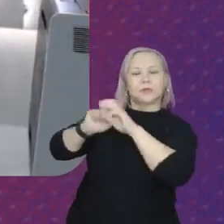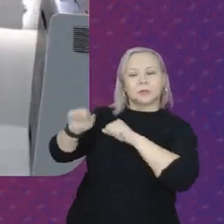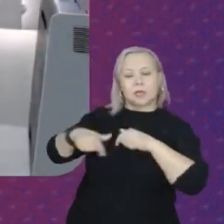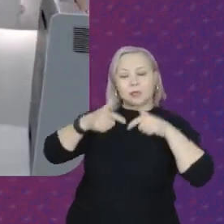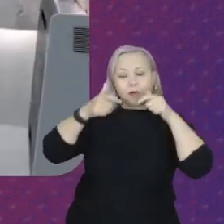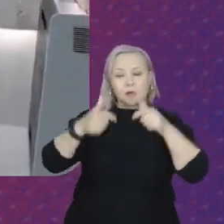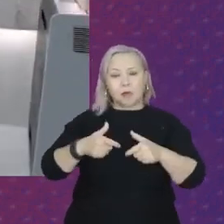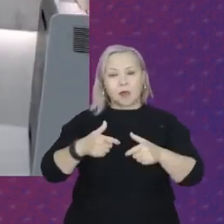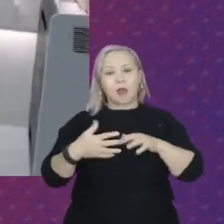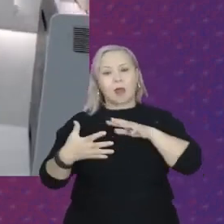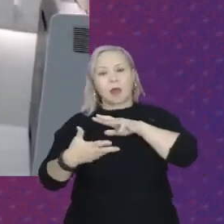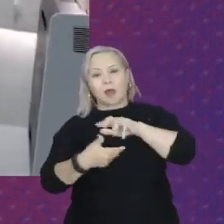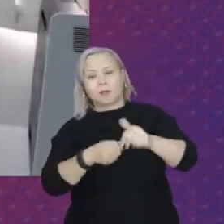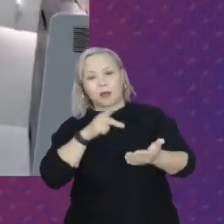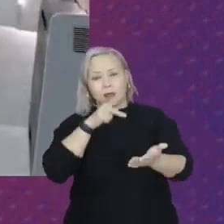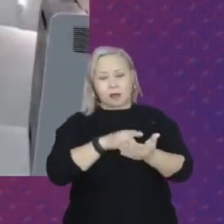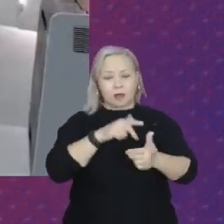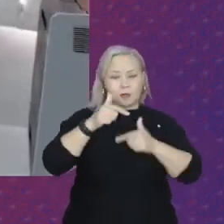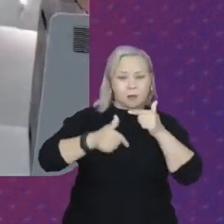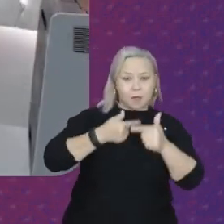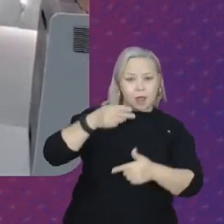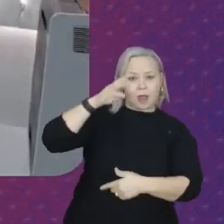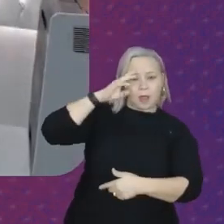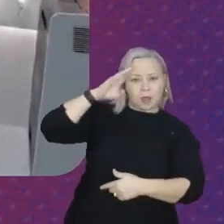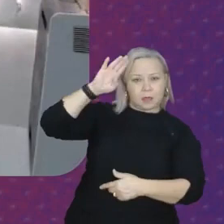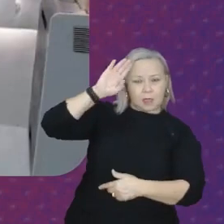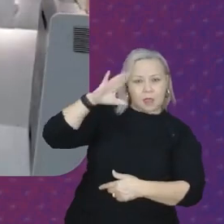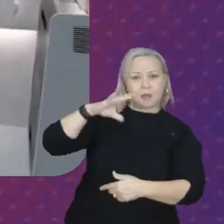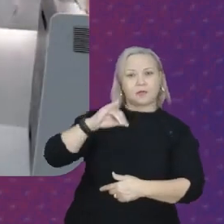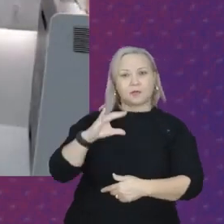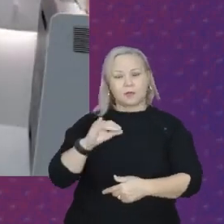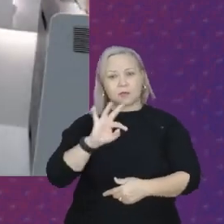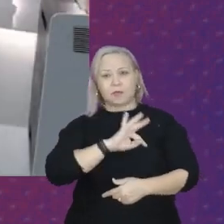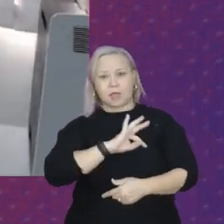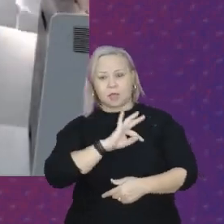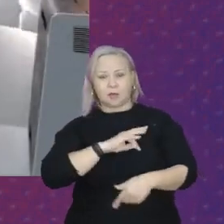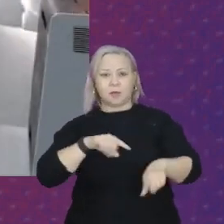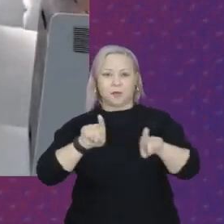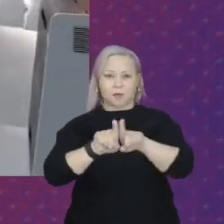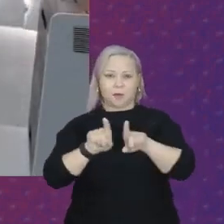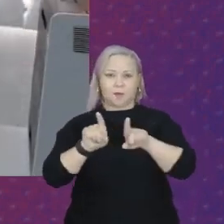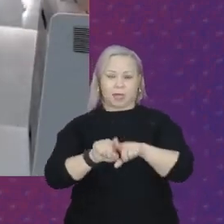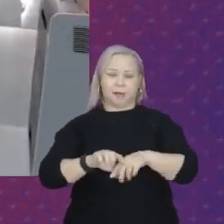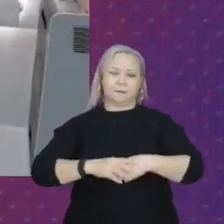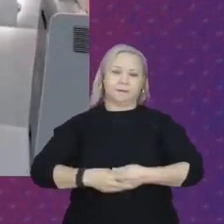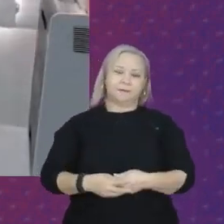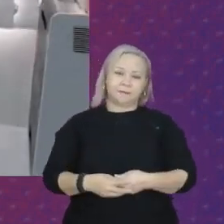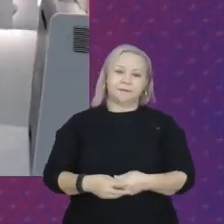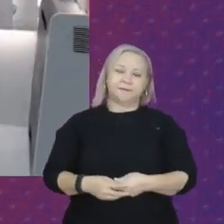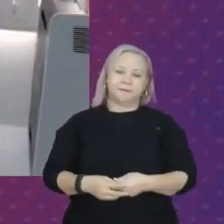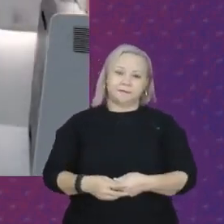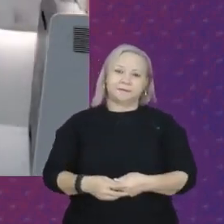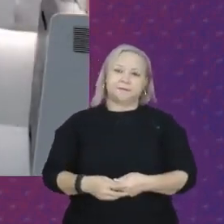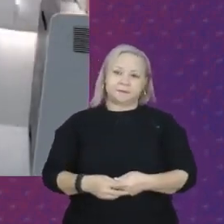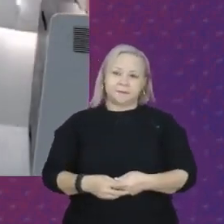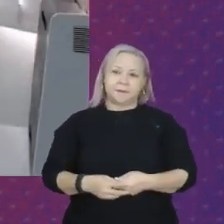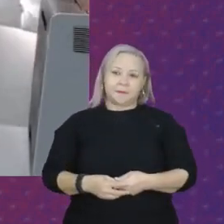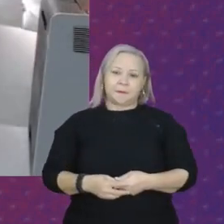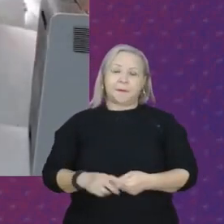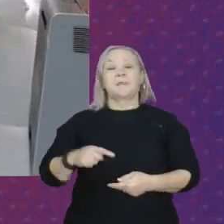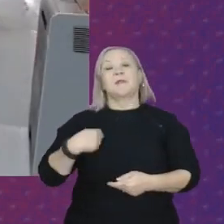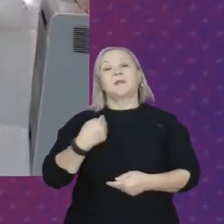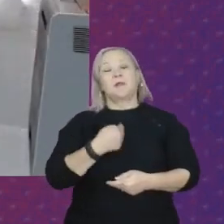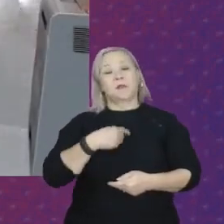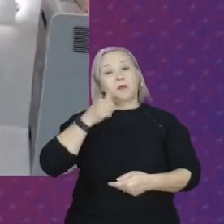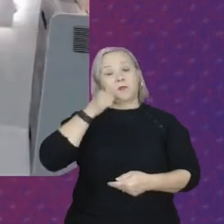do trabalho, no mundo acadêmico, no mundo científico, técnico-científico. Então, nós mulheres